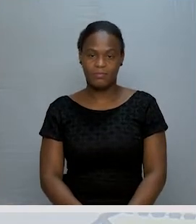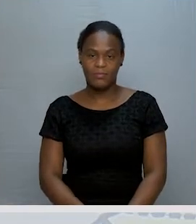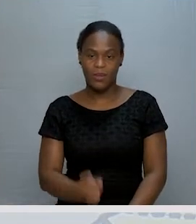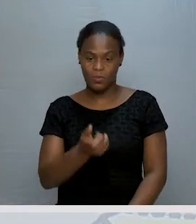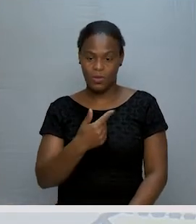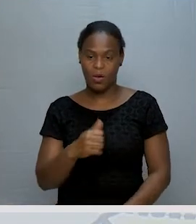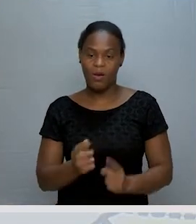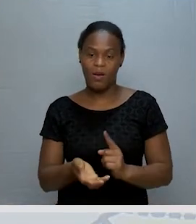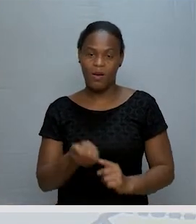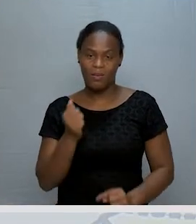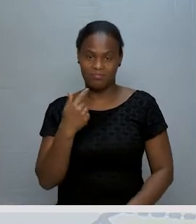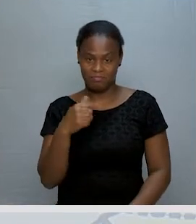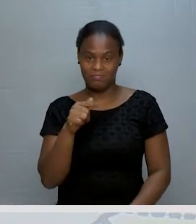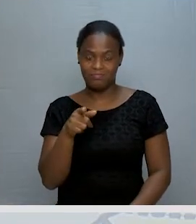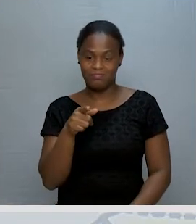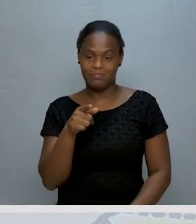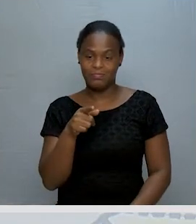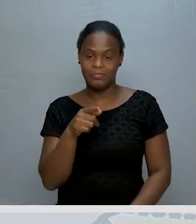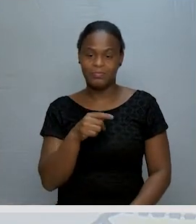Isso, obtemos